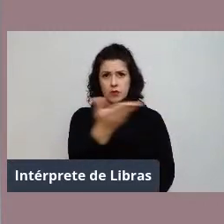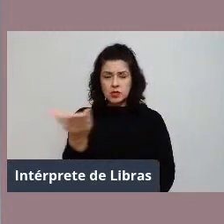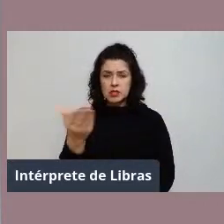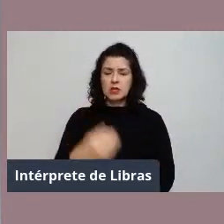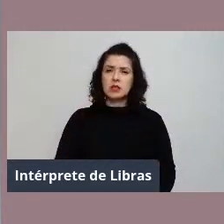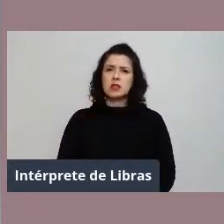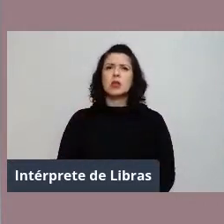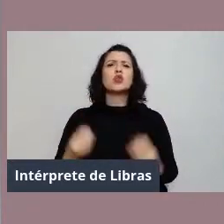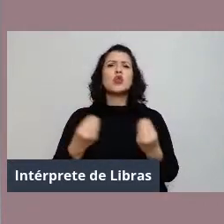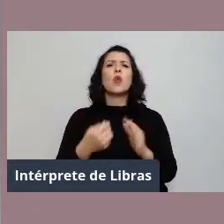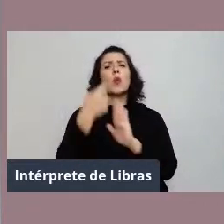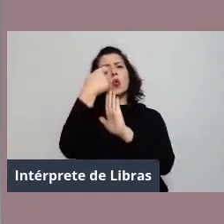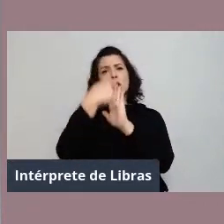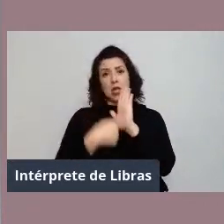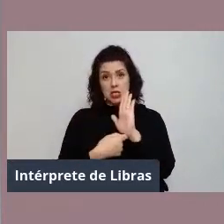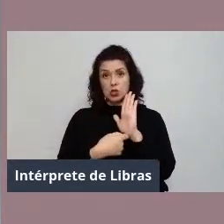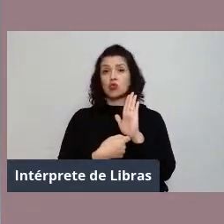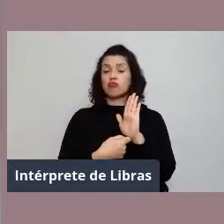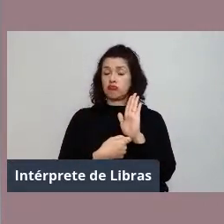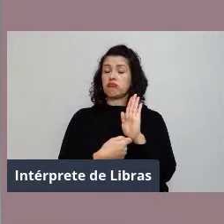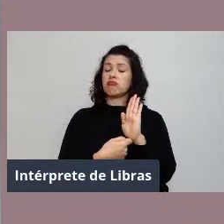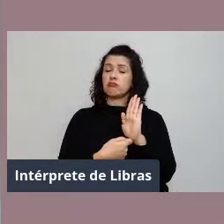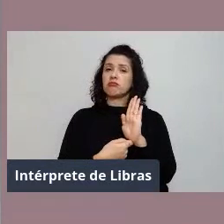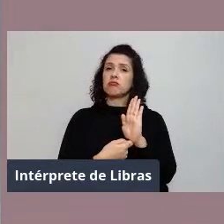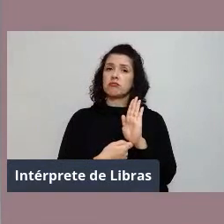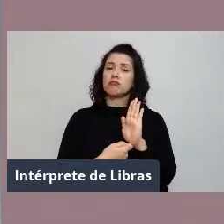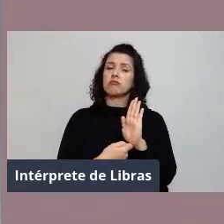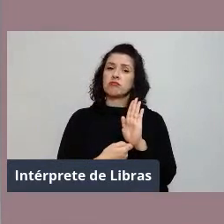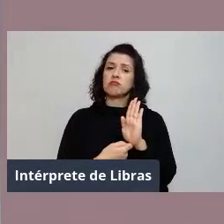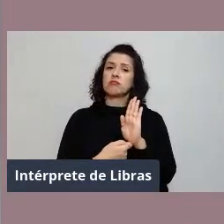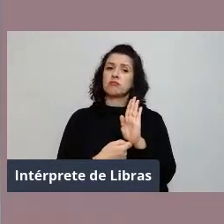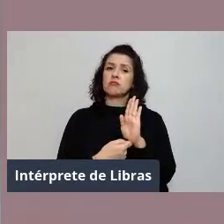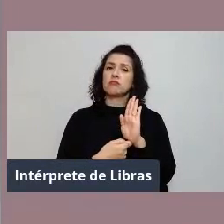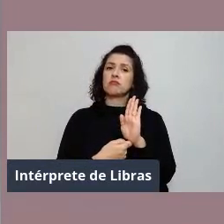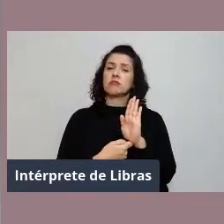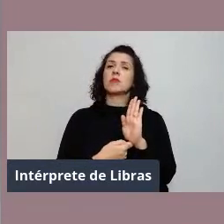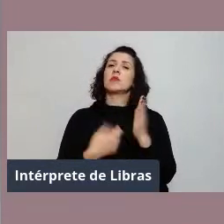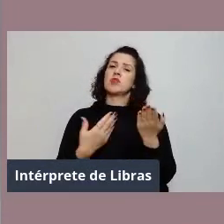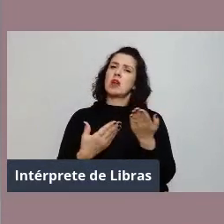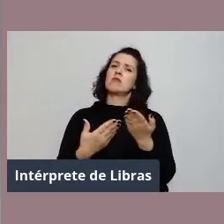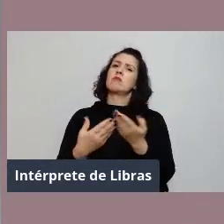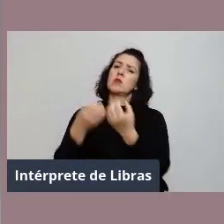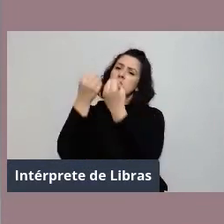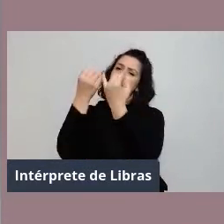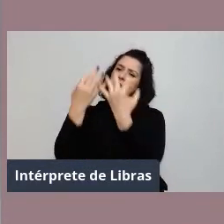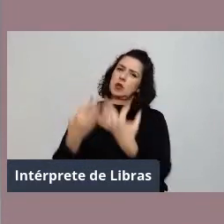esse texto ao qual o Bruno se referiu.